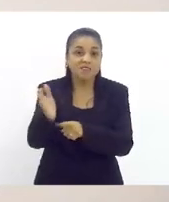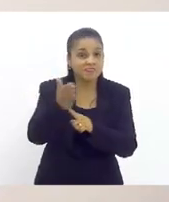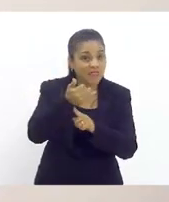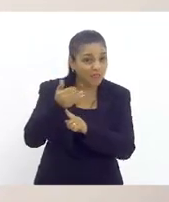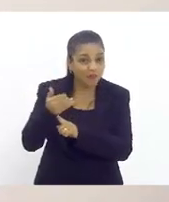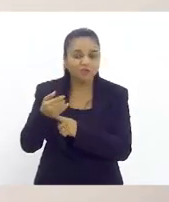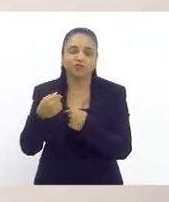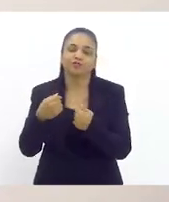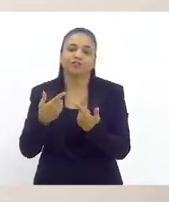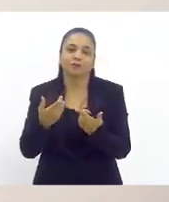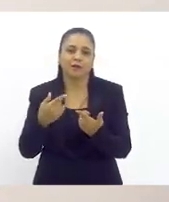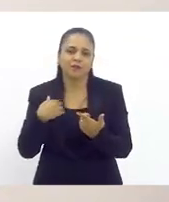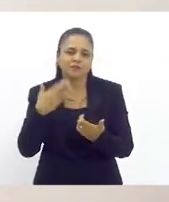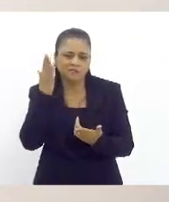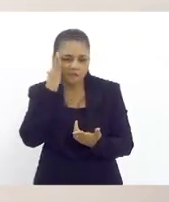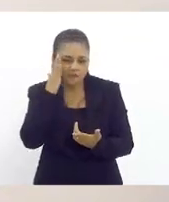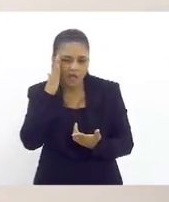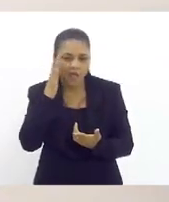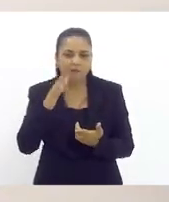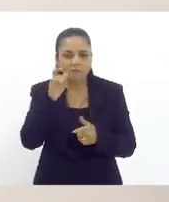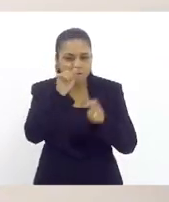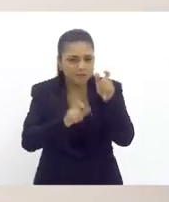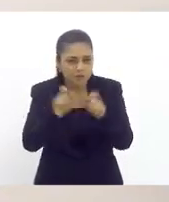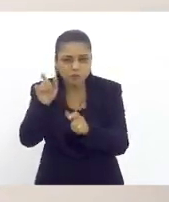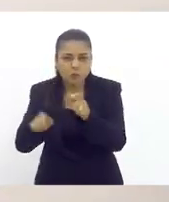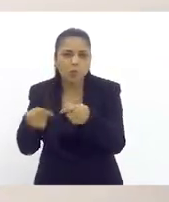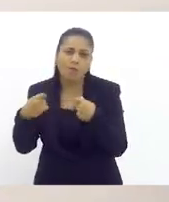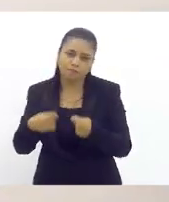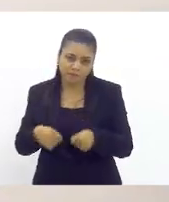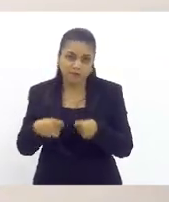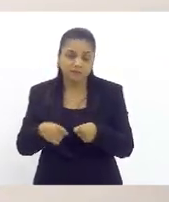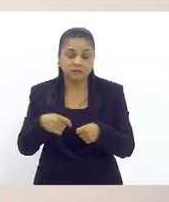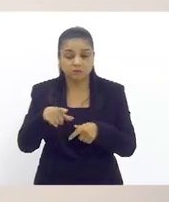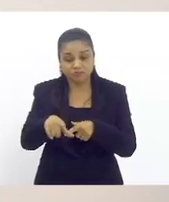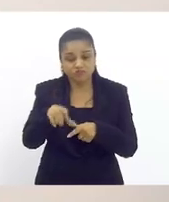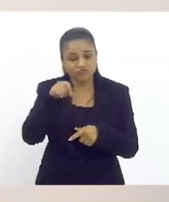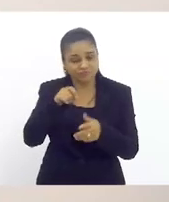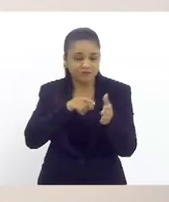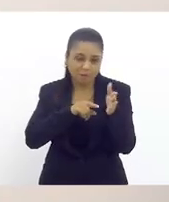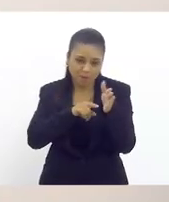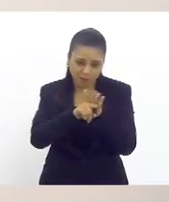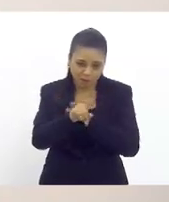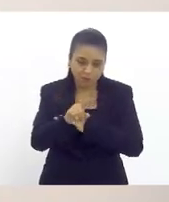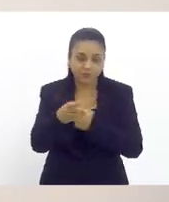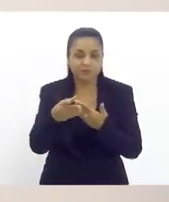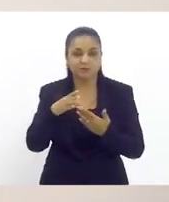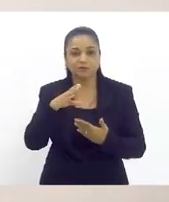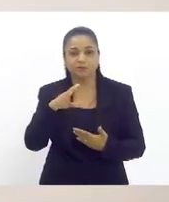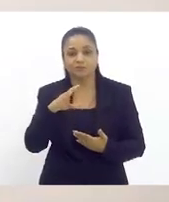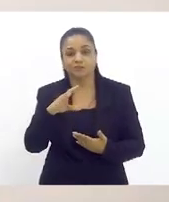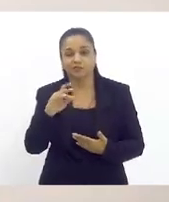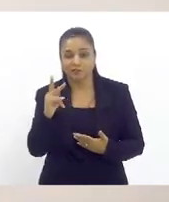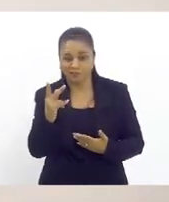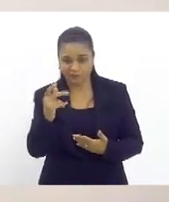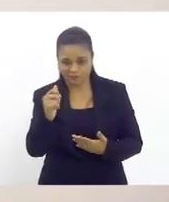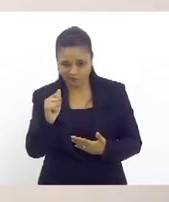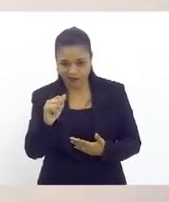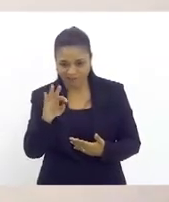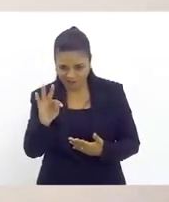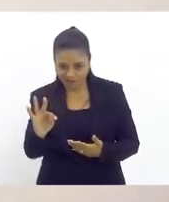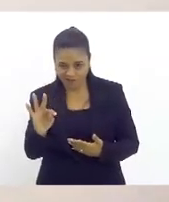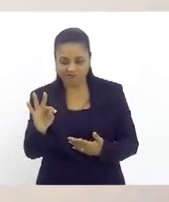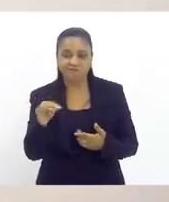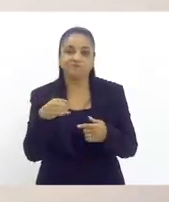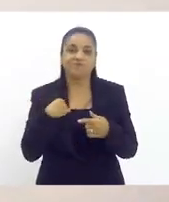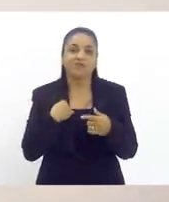até sabe a origem do bampar Mas enfim a gente selecionou essa pergunta do chat tem várias porque a gente achou que é emblemática ele não é um